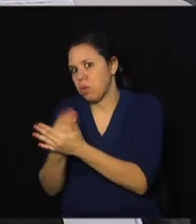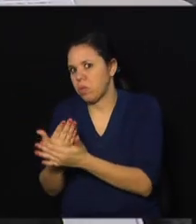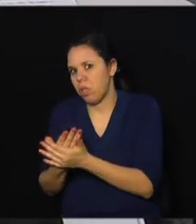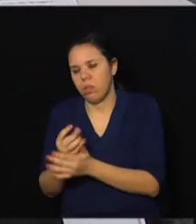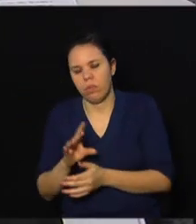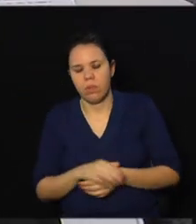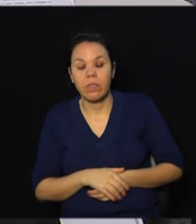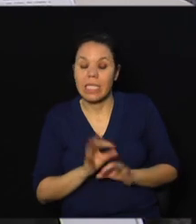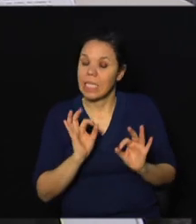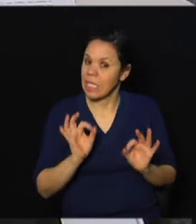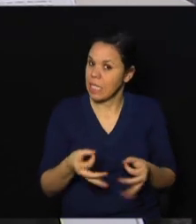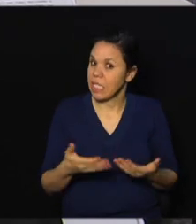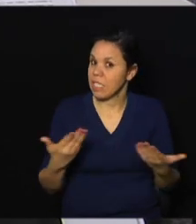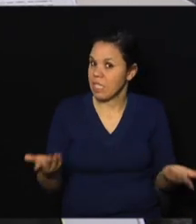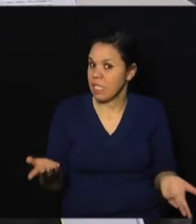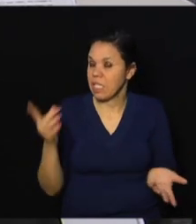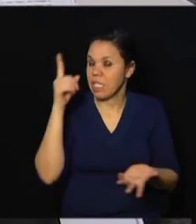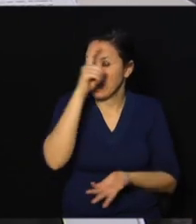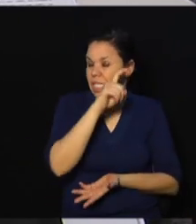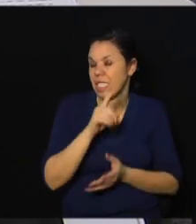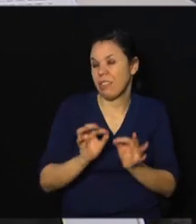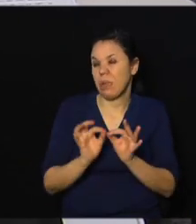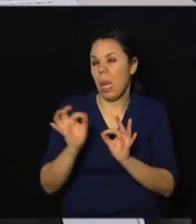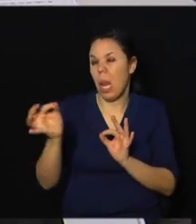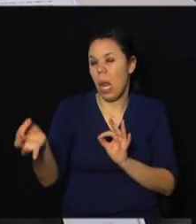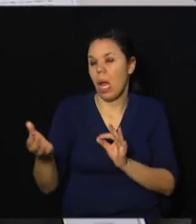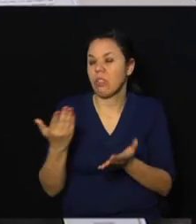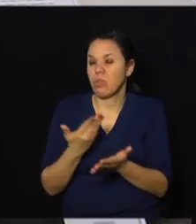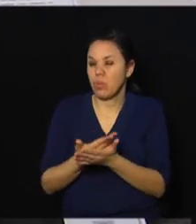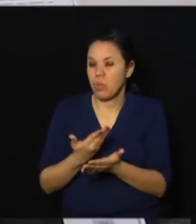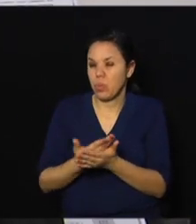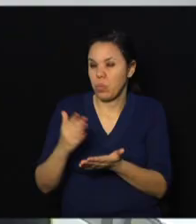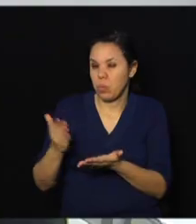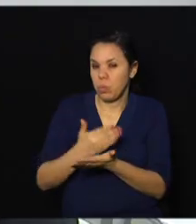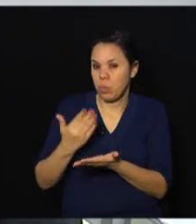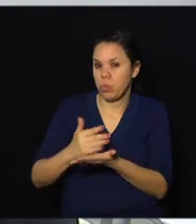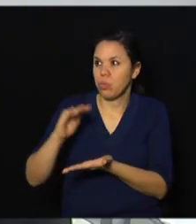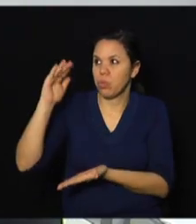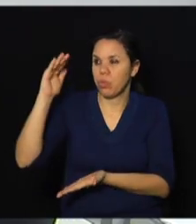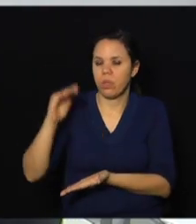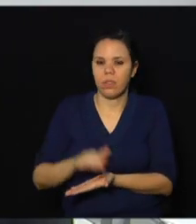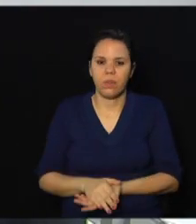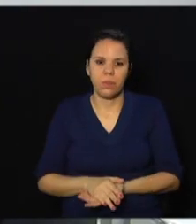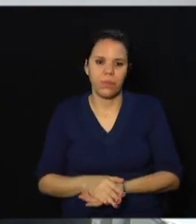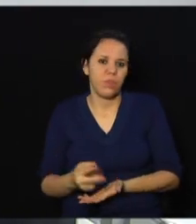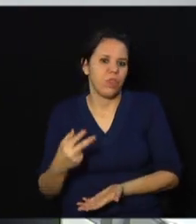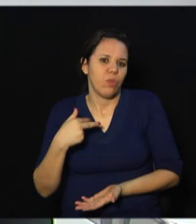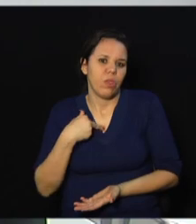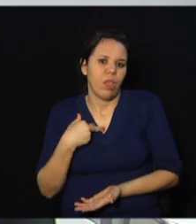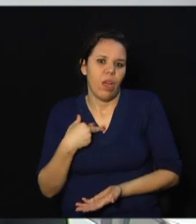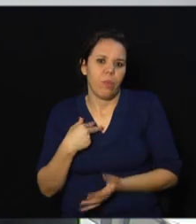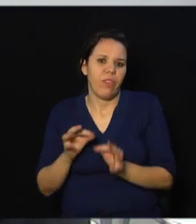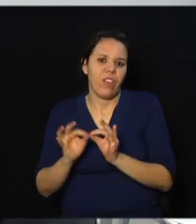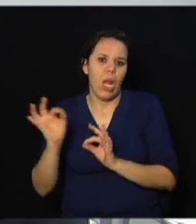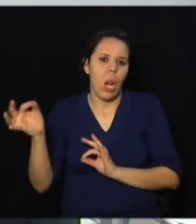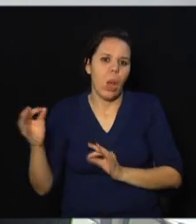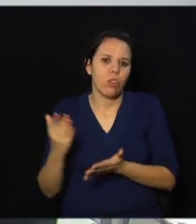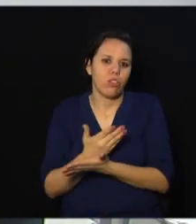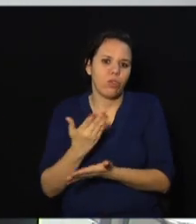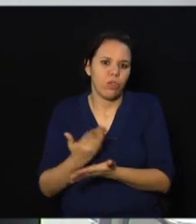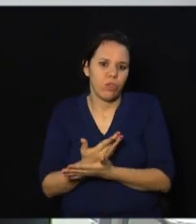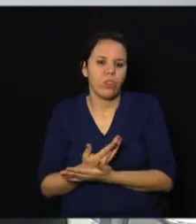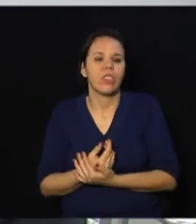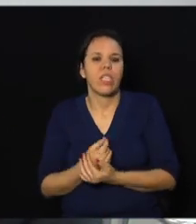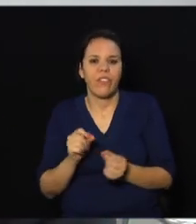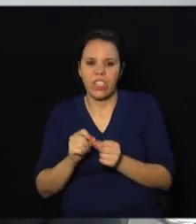Tá certo, mas é difícil ficar longe dos livros, né, Gabriel? Não, 100% não dá, tem que ter um meio termo, tem que estar